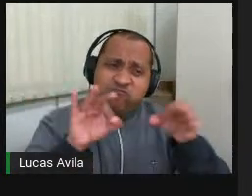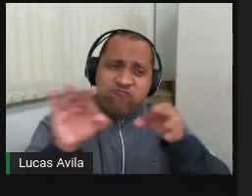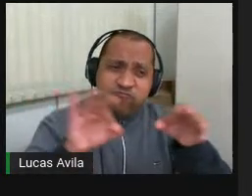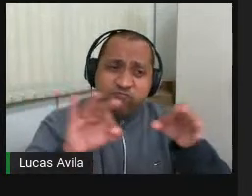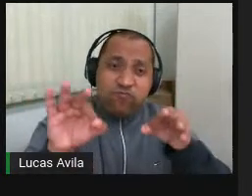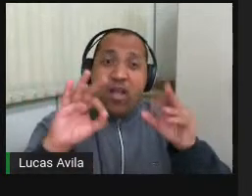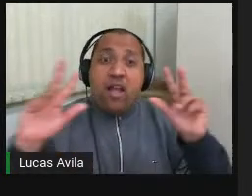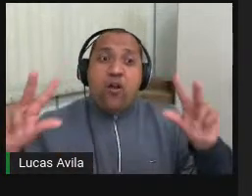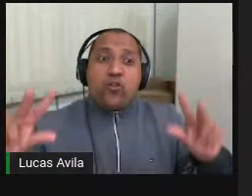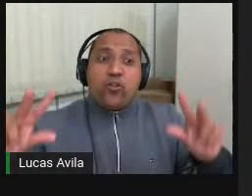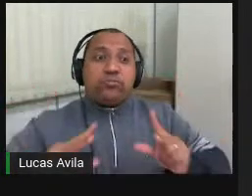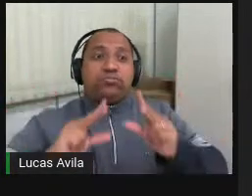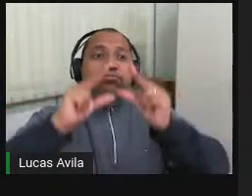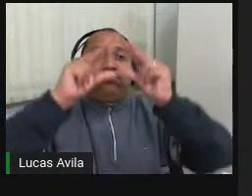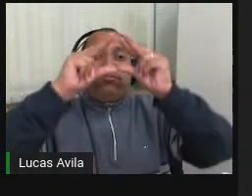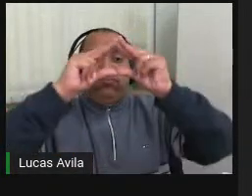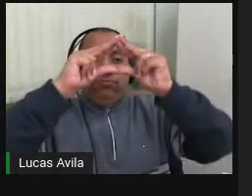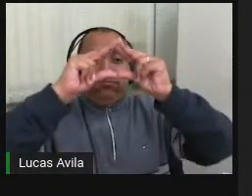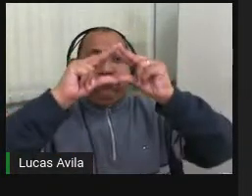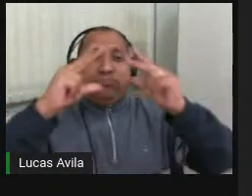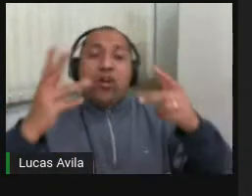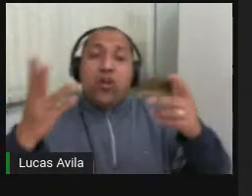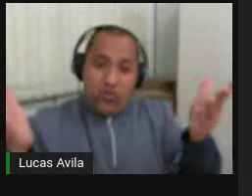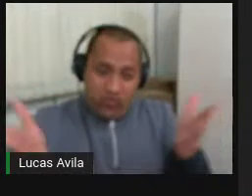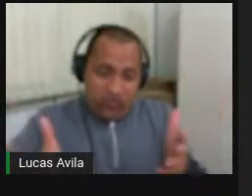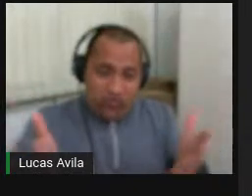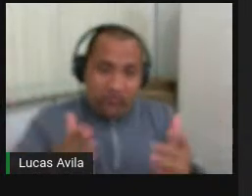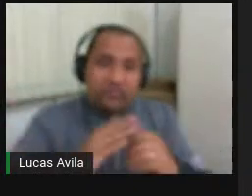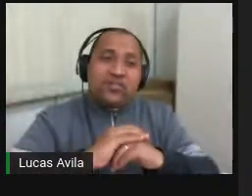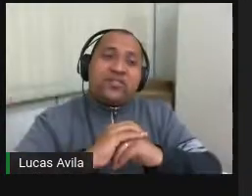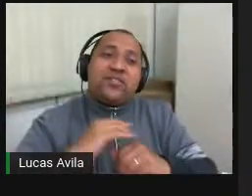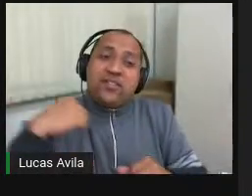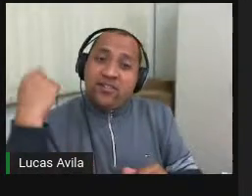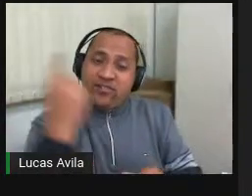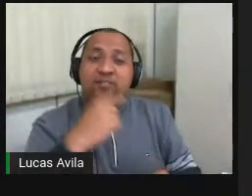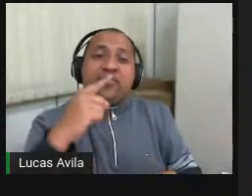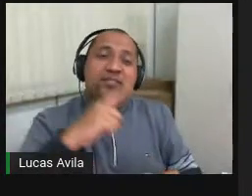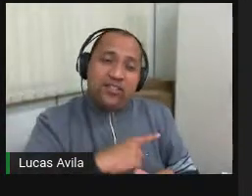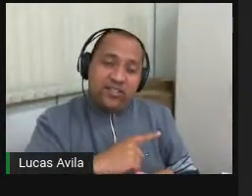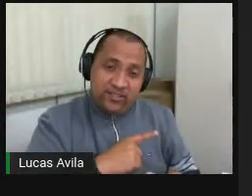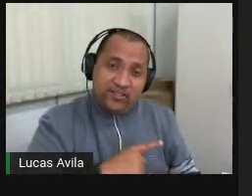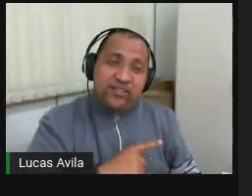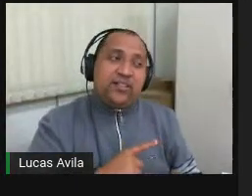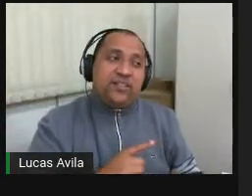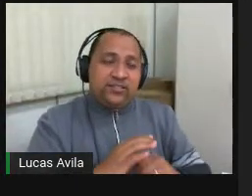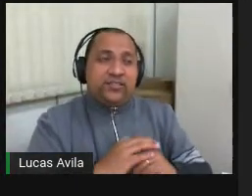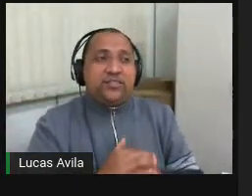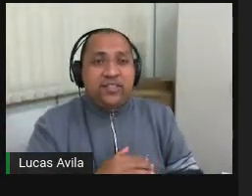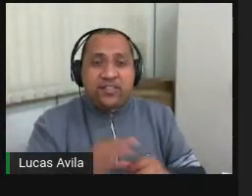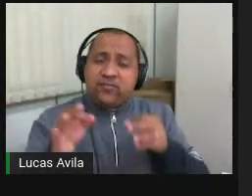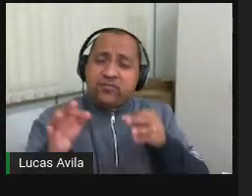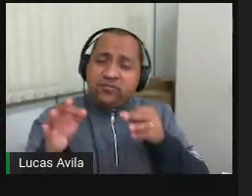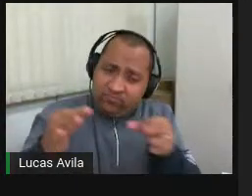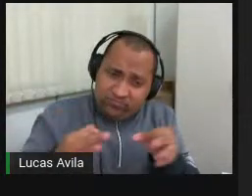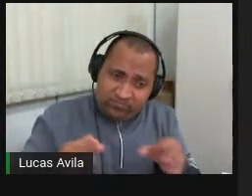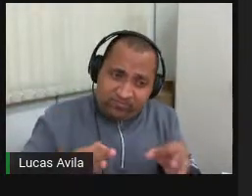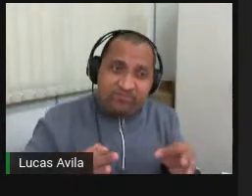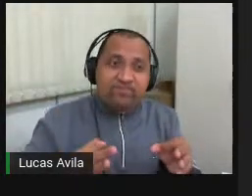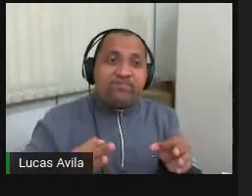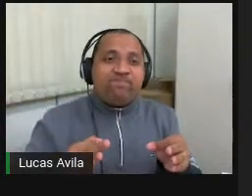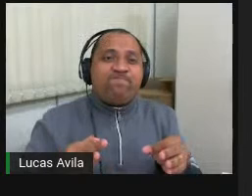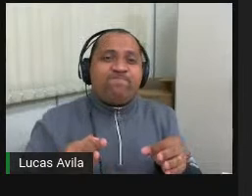Eiffel. Hoje, e nesse momento, nós temos um projeto com